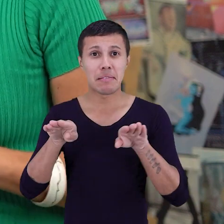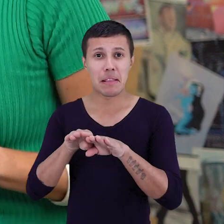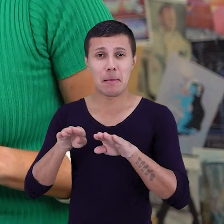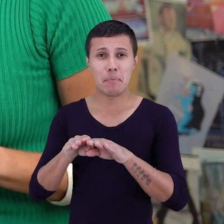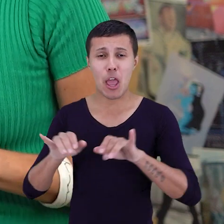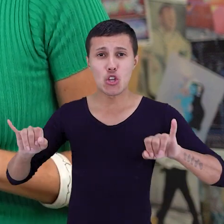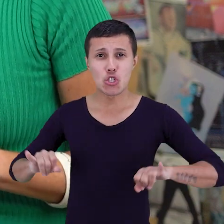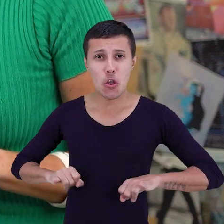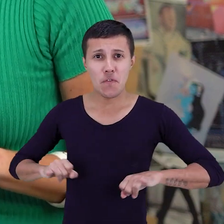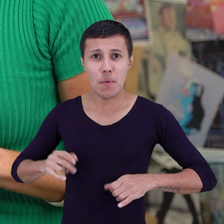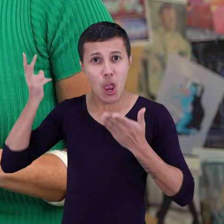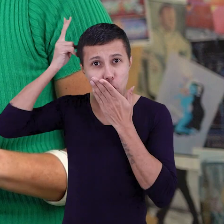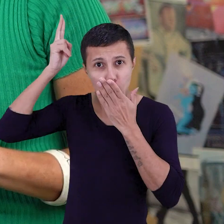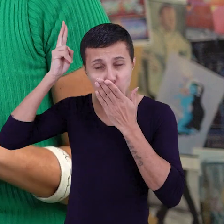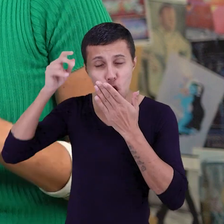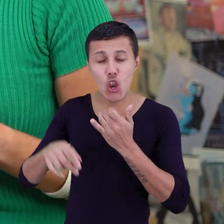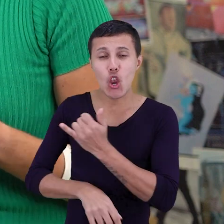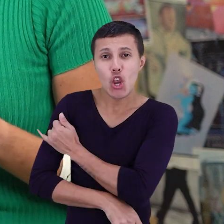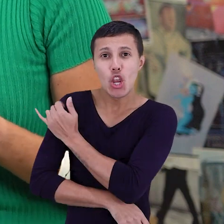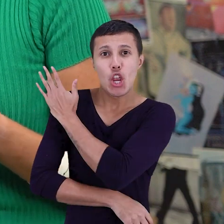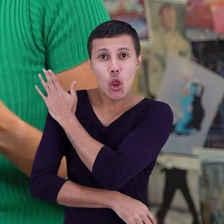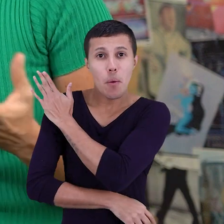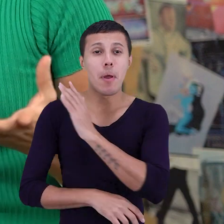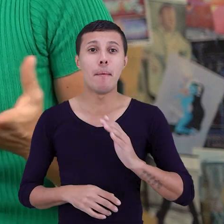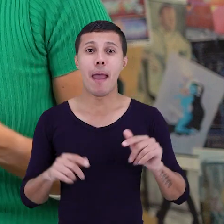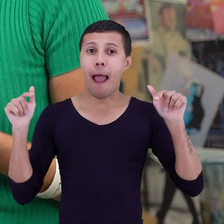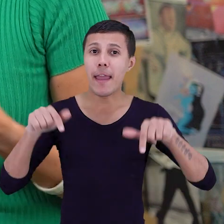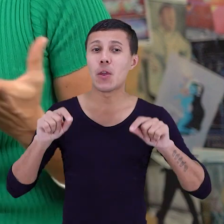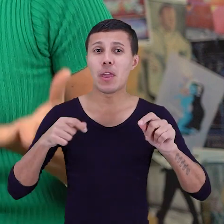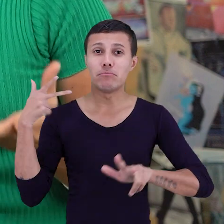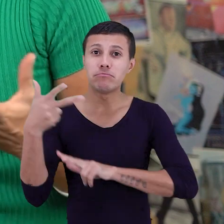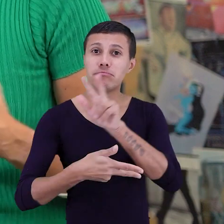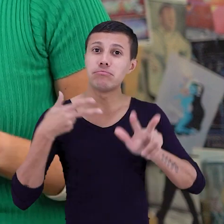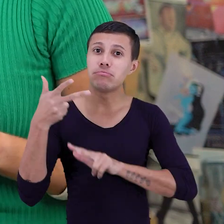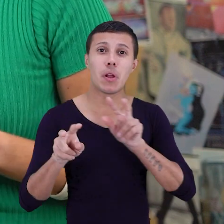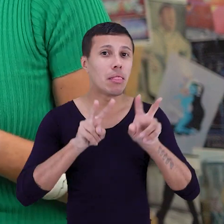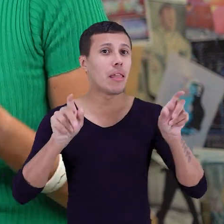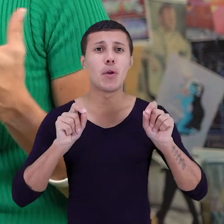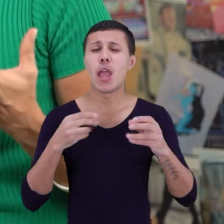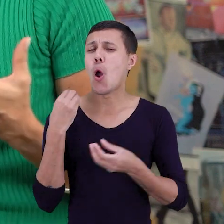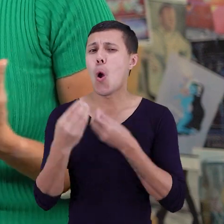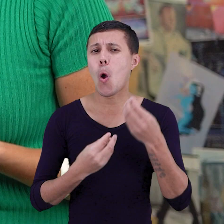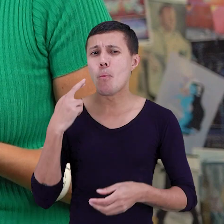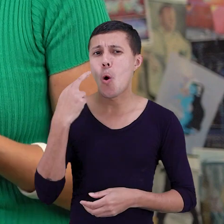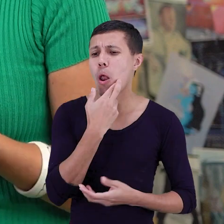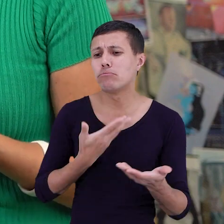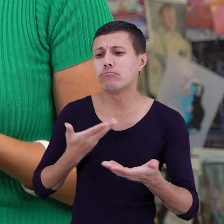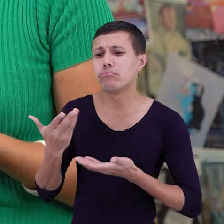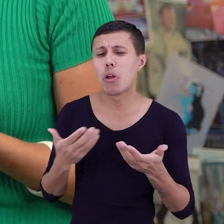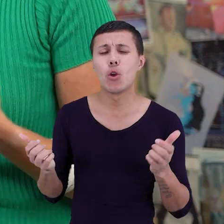trágica situação dos indígenas Yanomamis, mas a gente quer aqui conversar um pouco sobre como é que Roraima trata